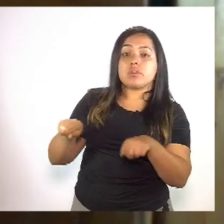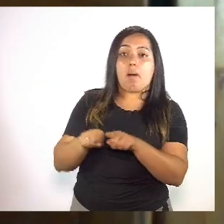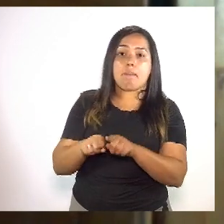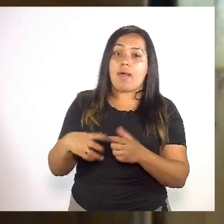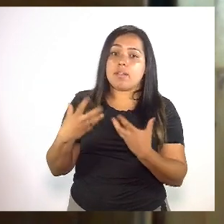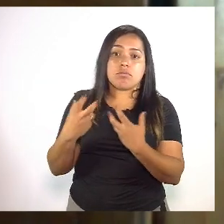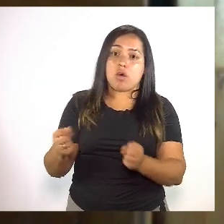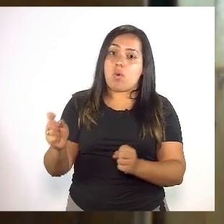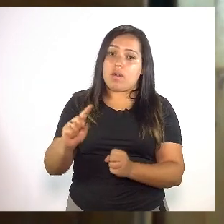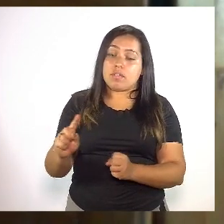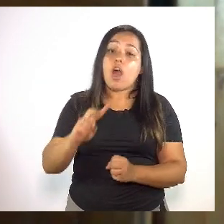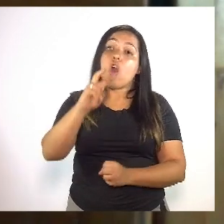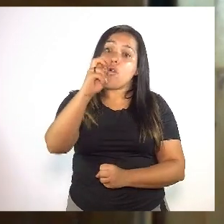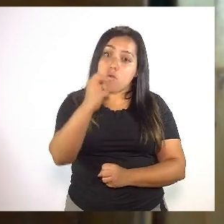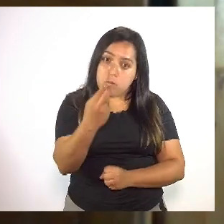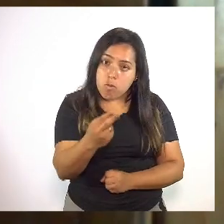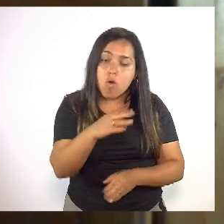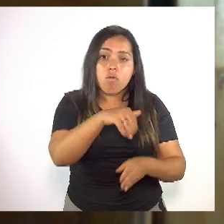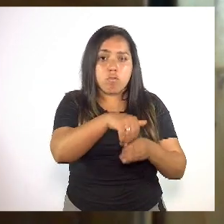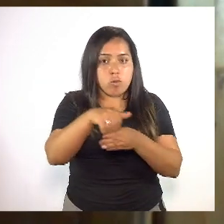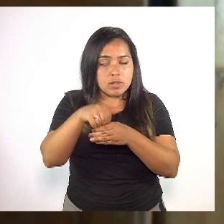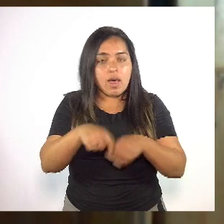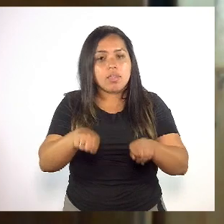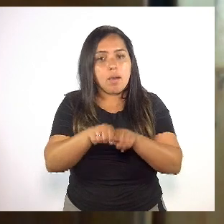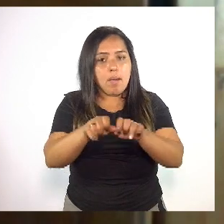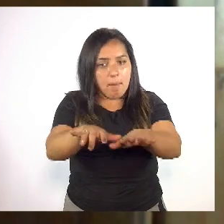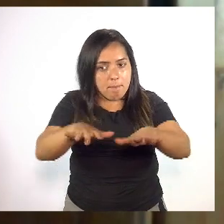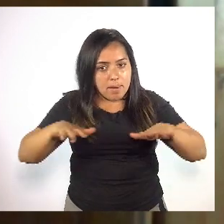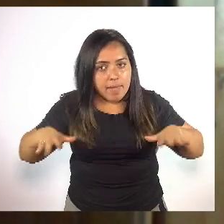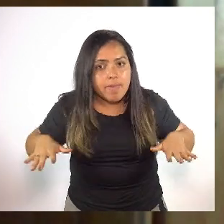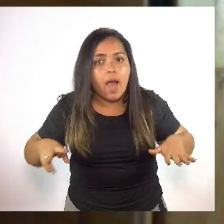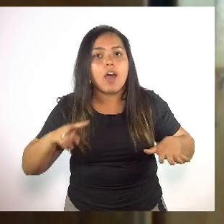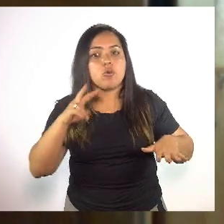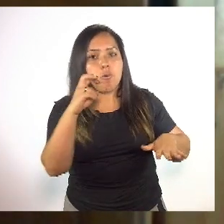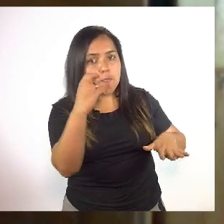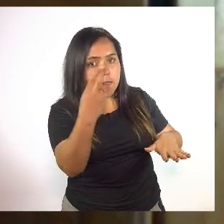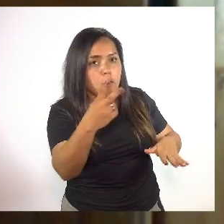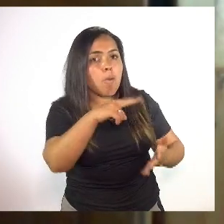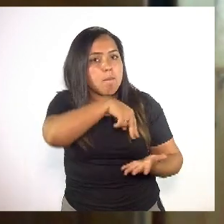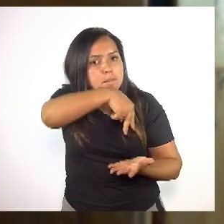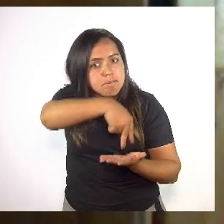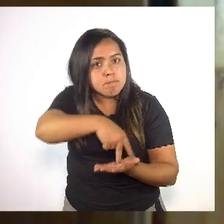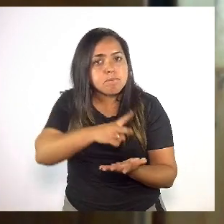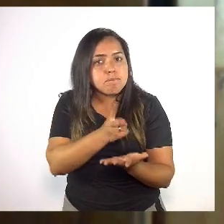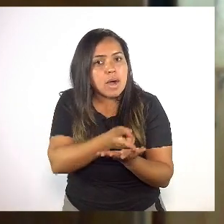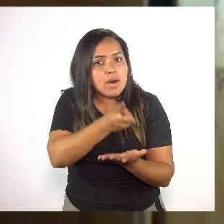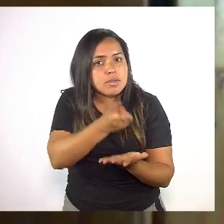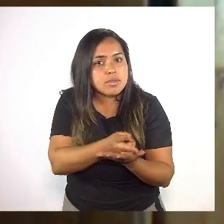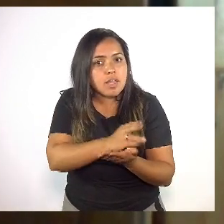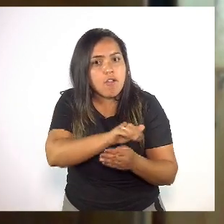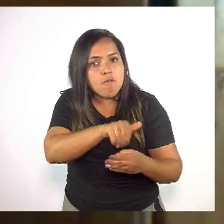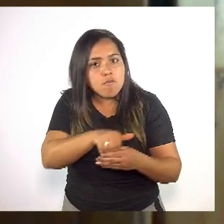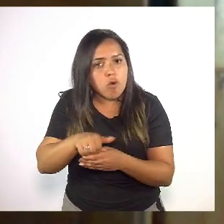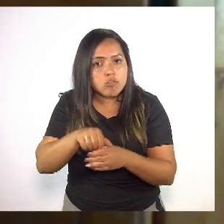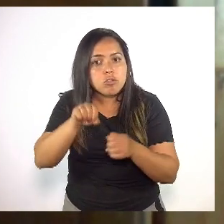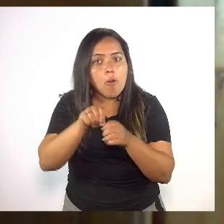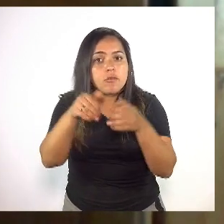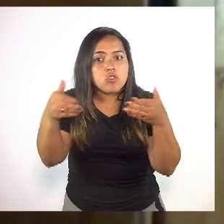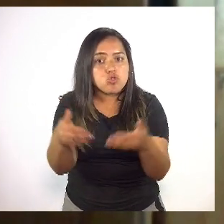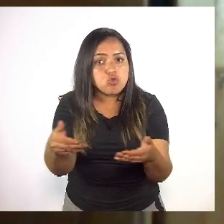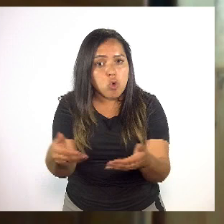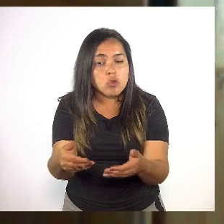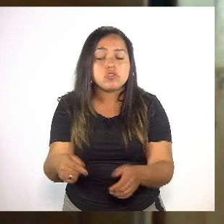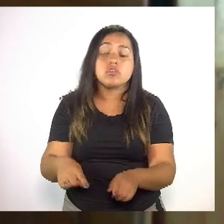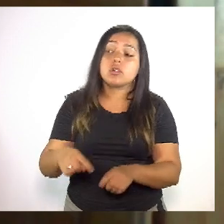votar contrário no plenário, vou sustentar no plenário este voto que aqui fiz